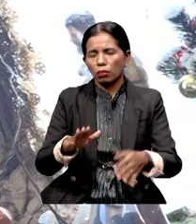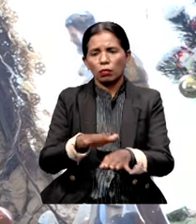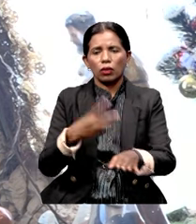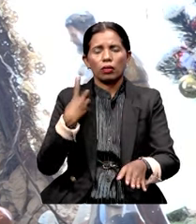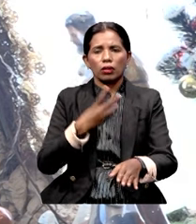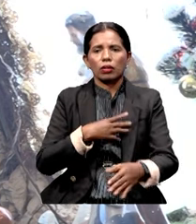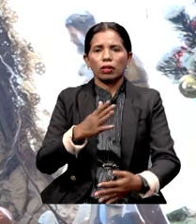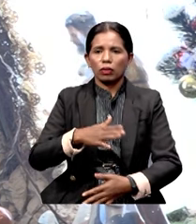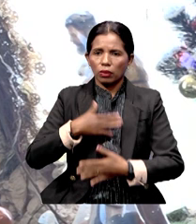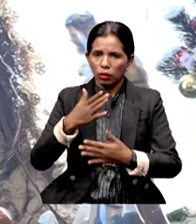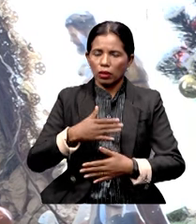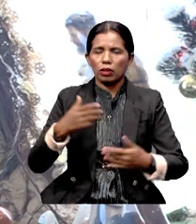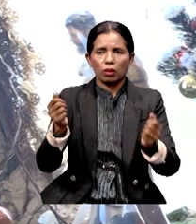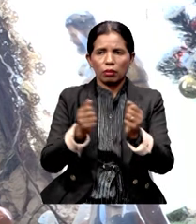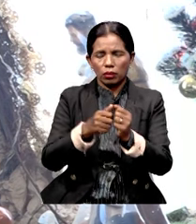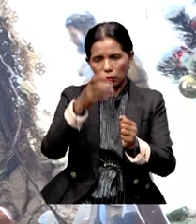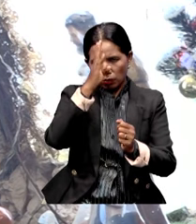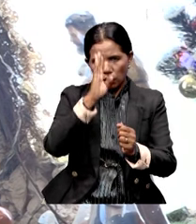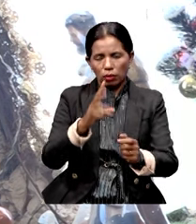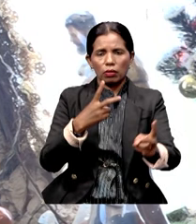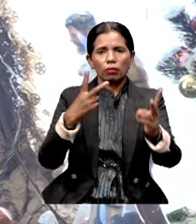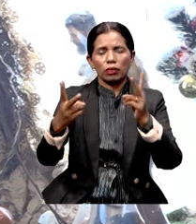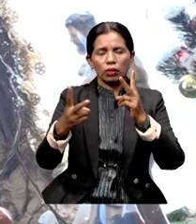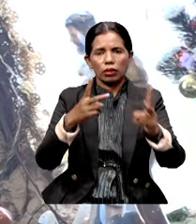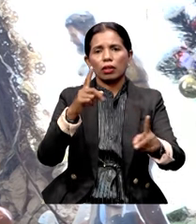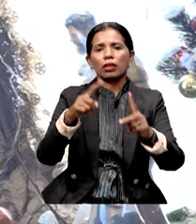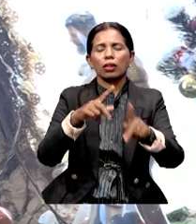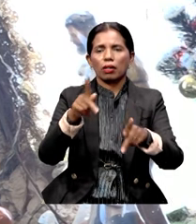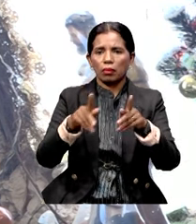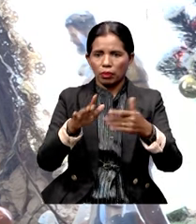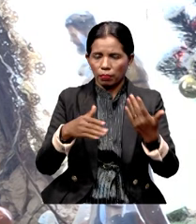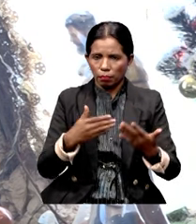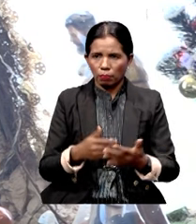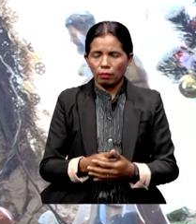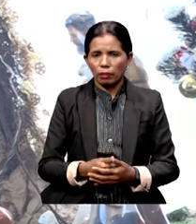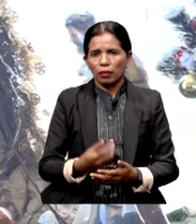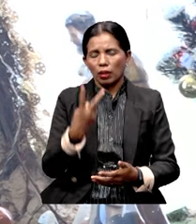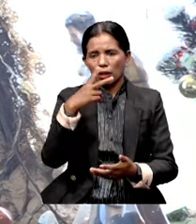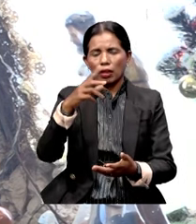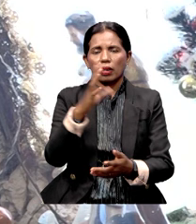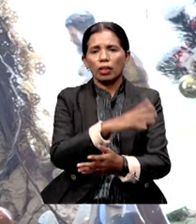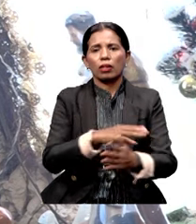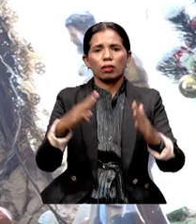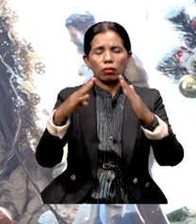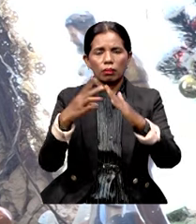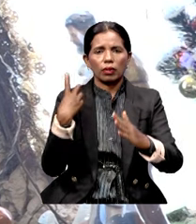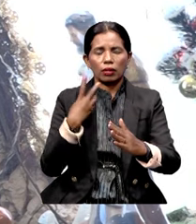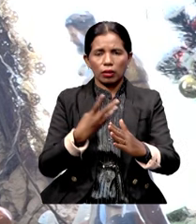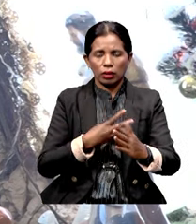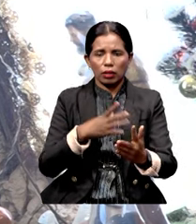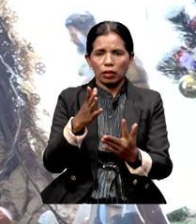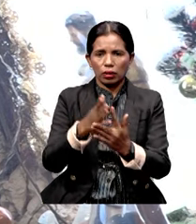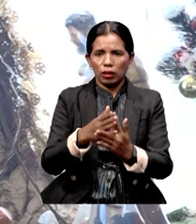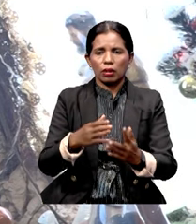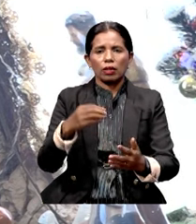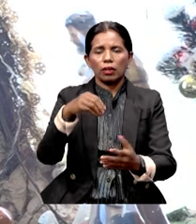iha loron nebe maromak mai visita nia povo. Hari nia tenda ihe nia led. Hori ko